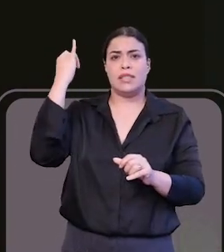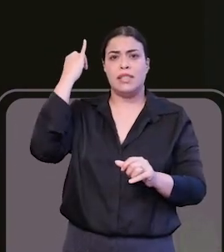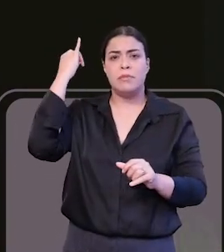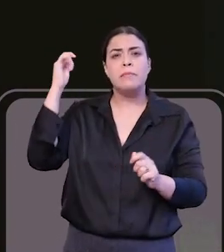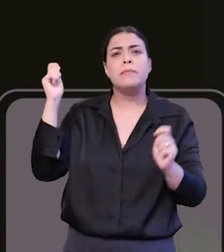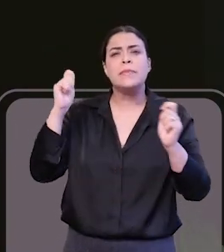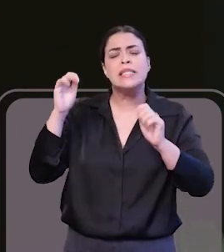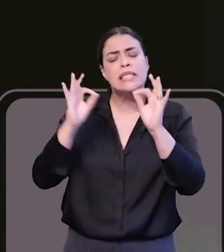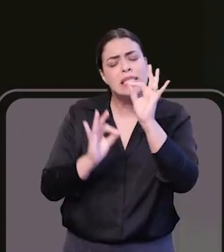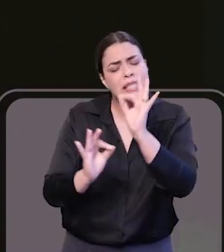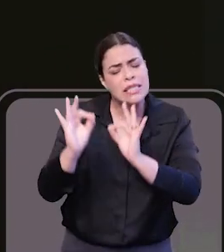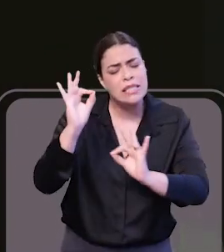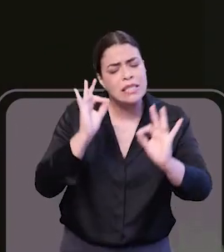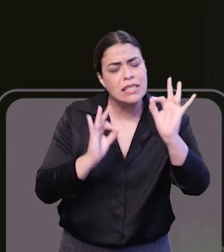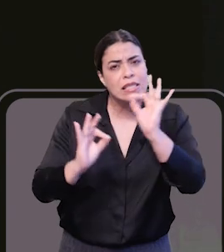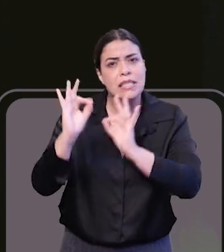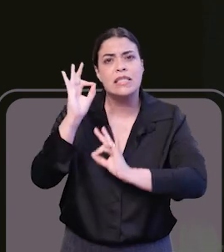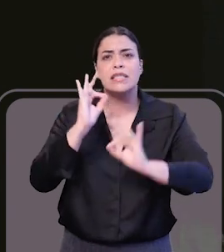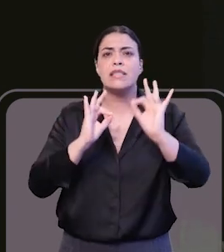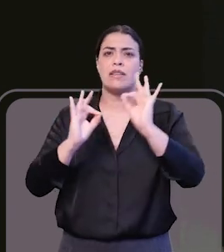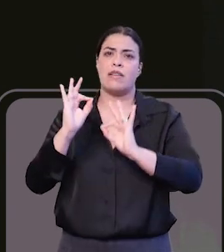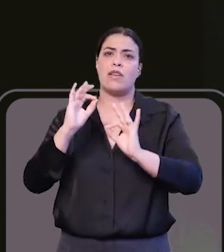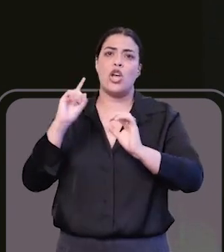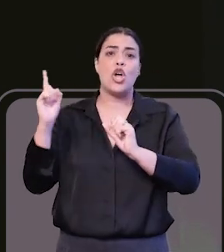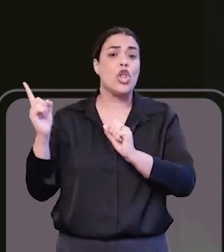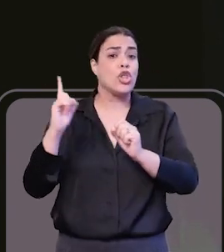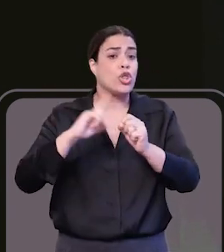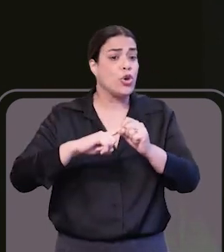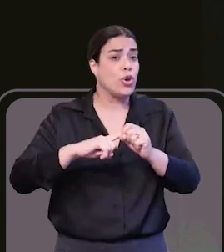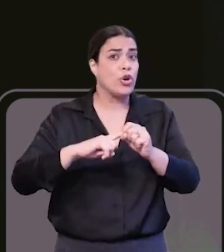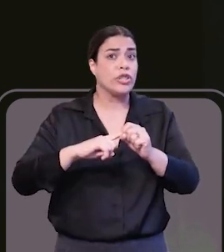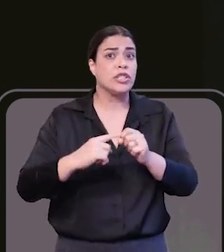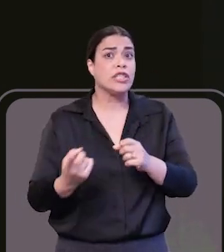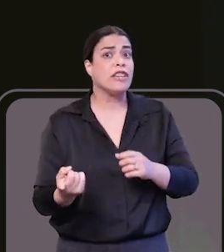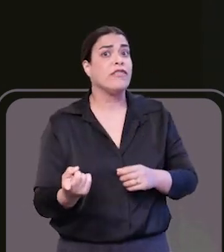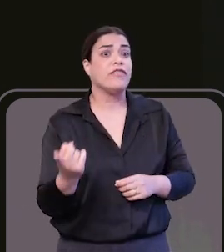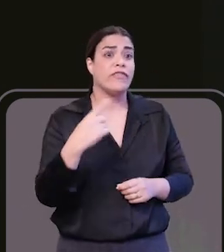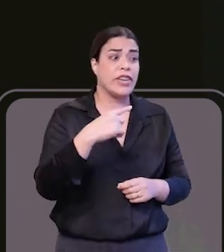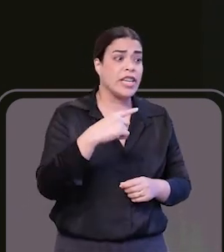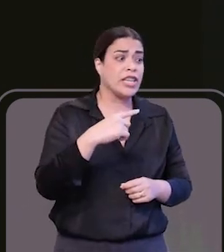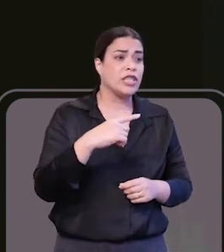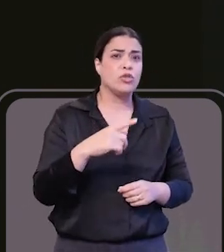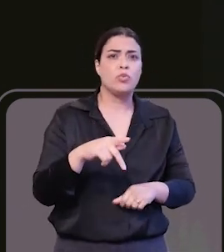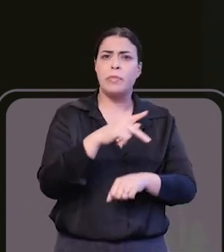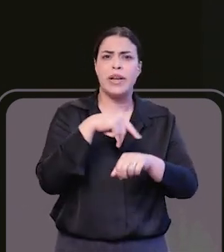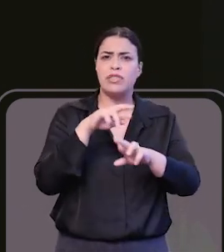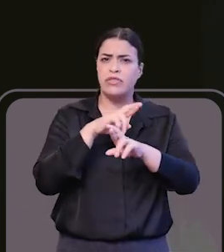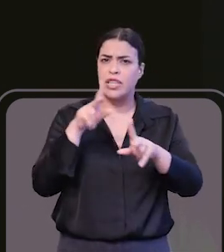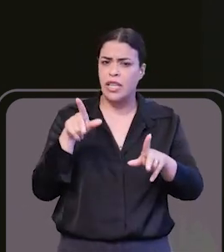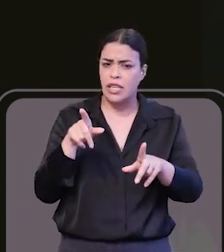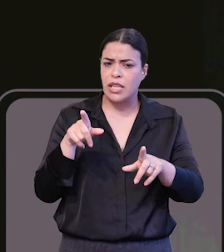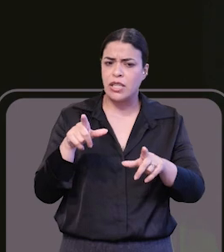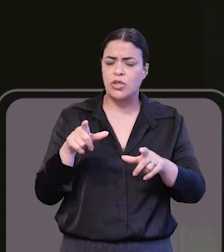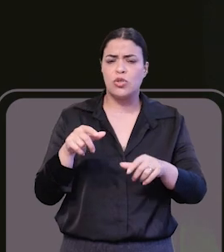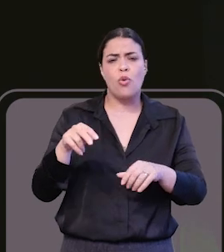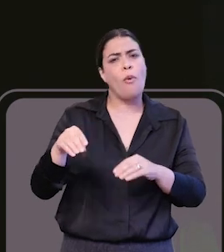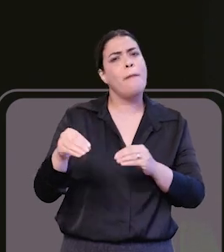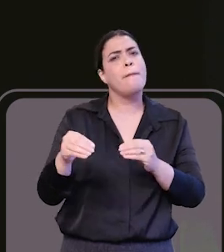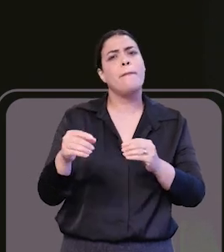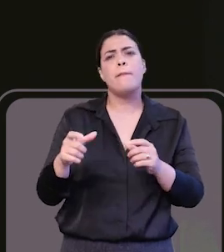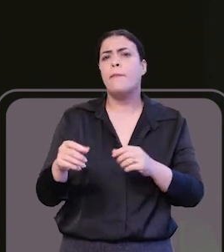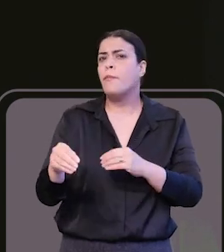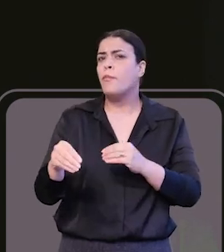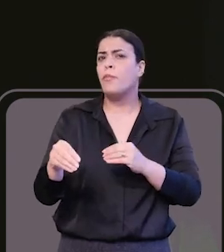tema preocupante a gente que vem de fora que vem ou do estrangeiro ou internamente ou numa